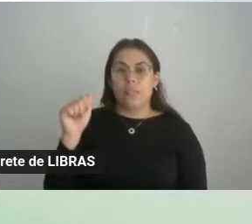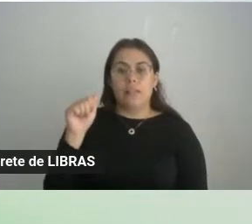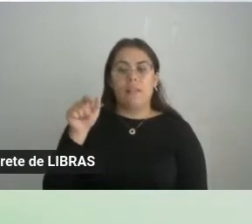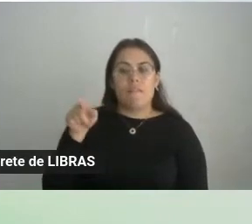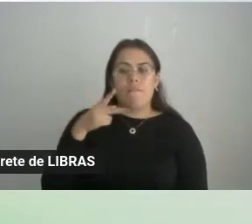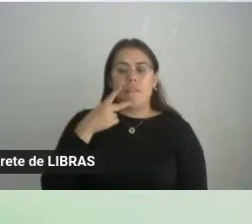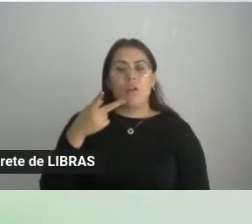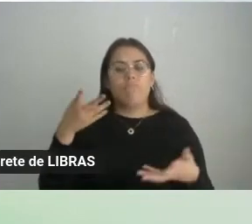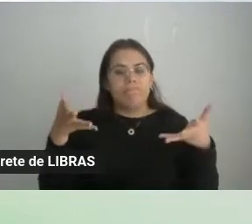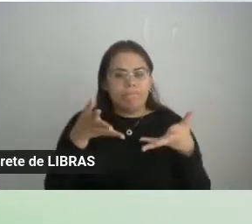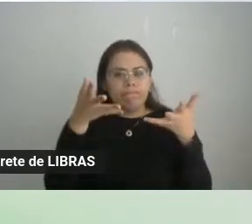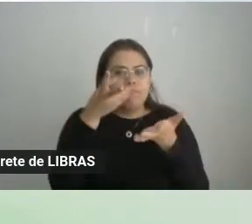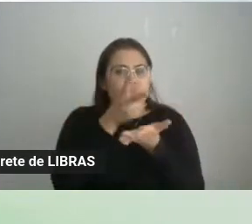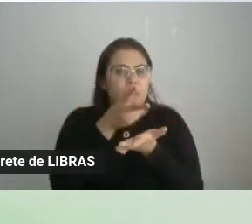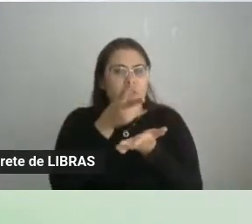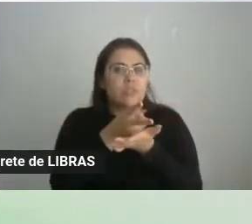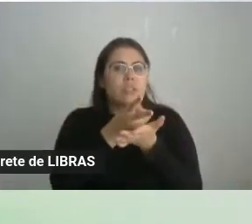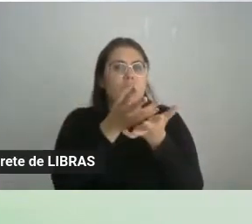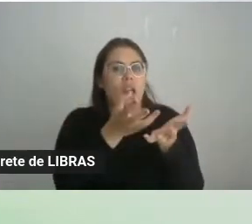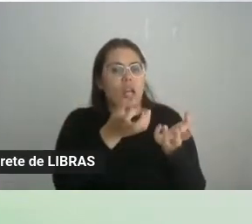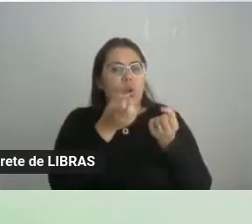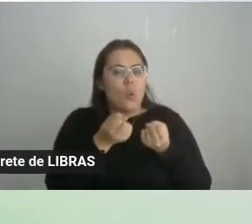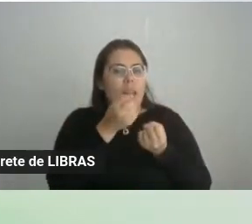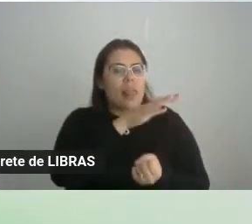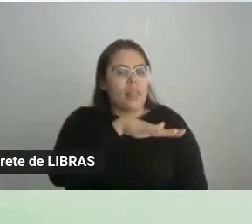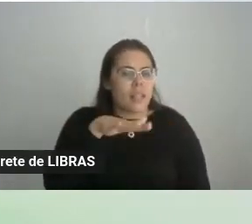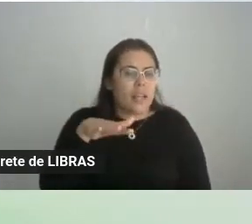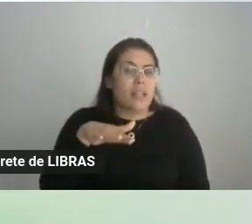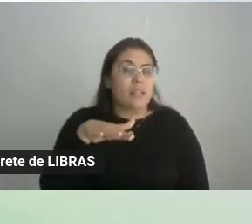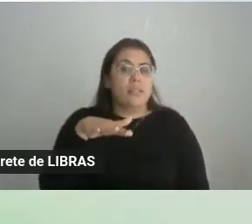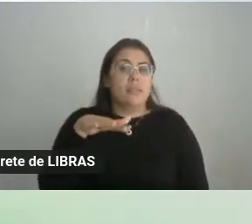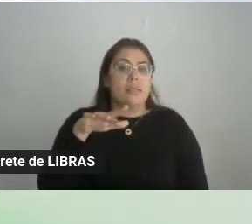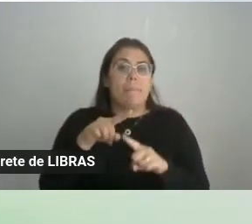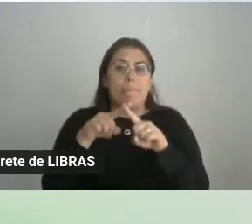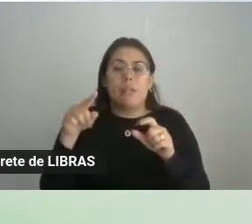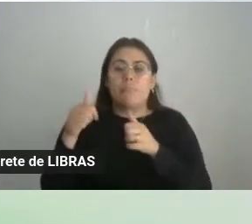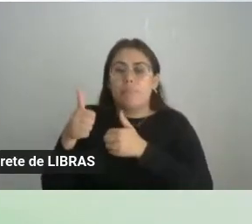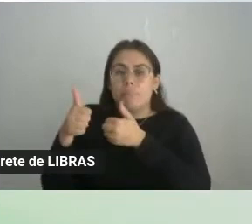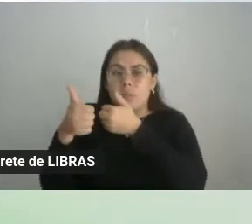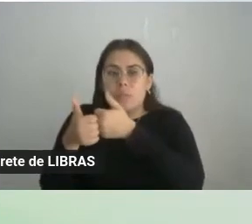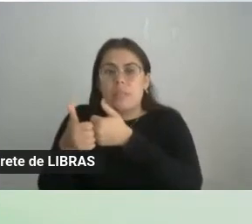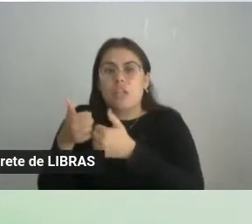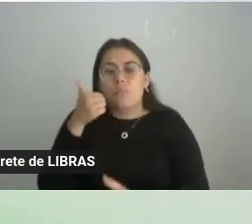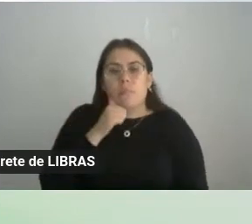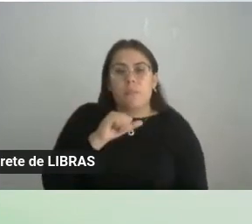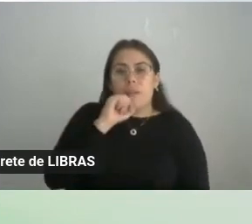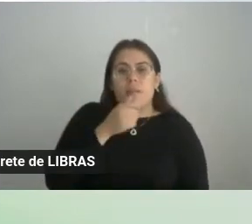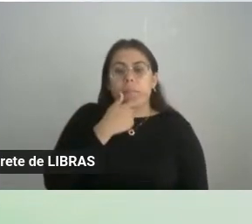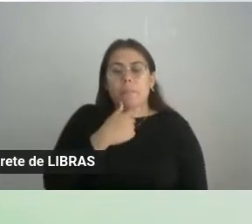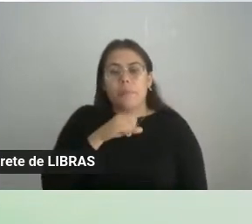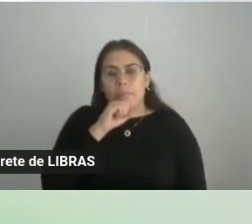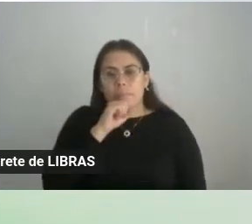constantes e acolher essas crianças e tudo mais, uma proximidade com os pais, eu acredito que